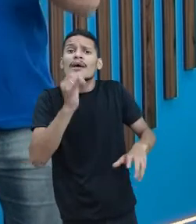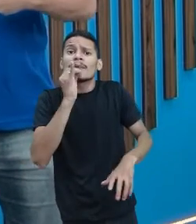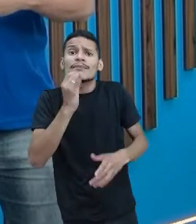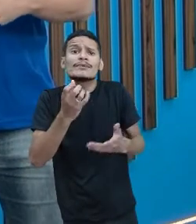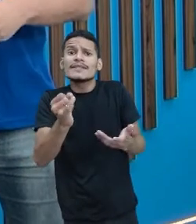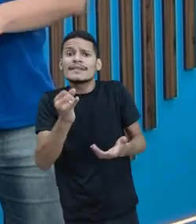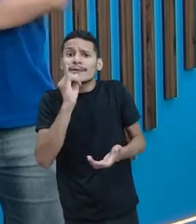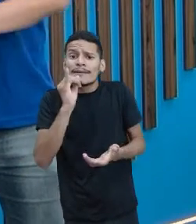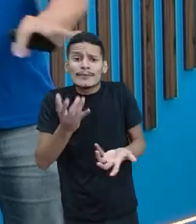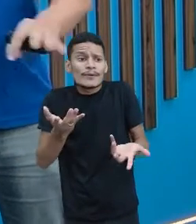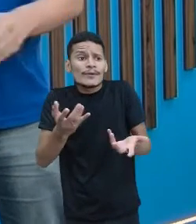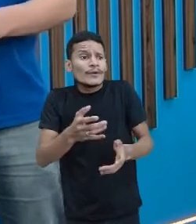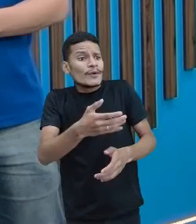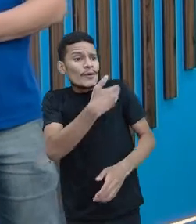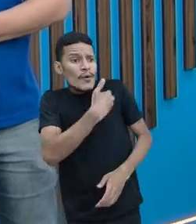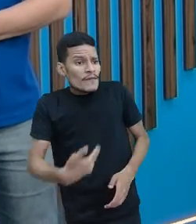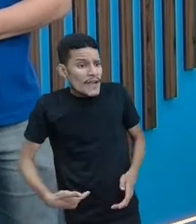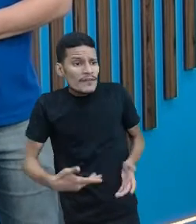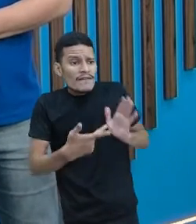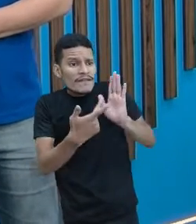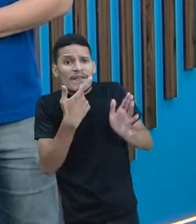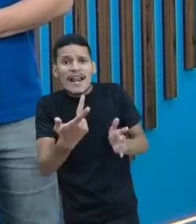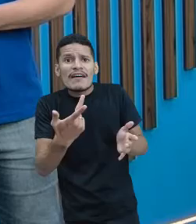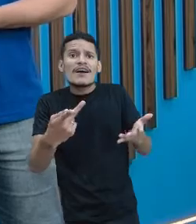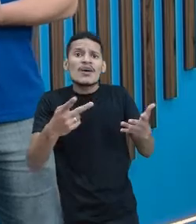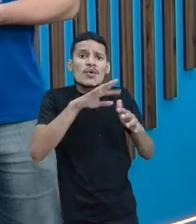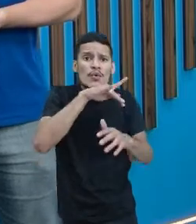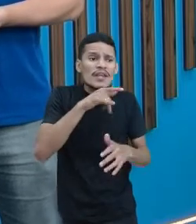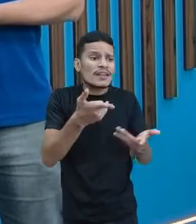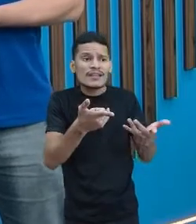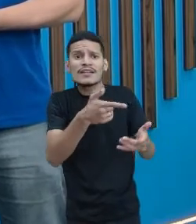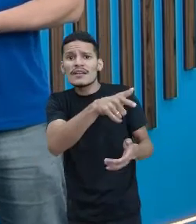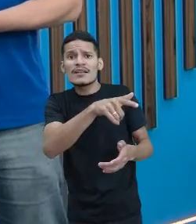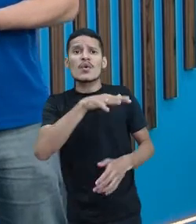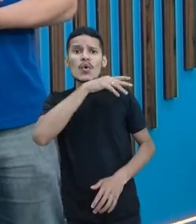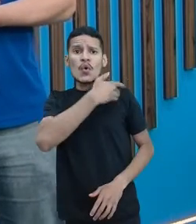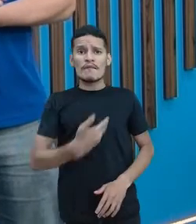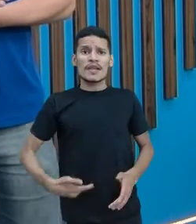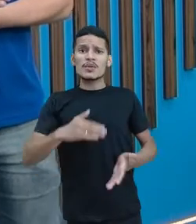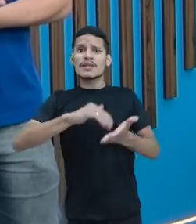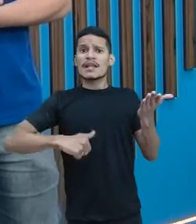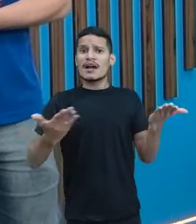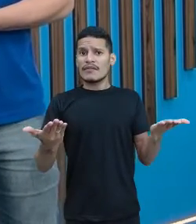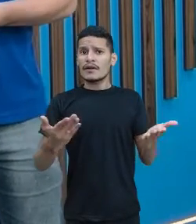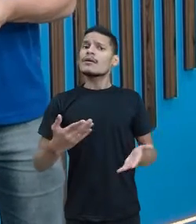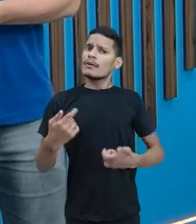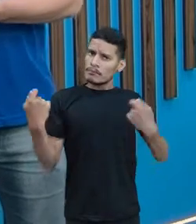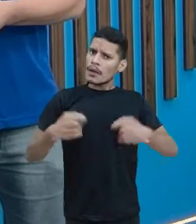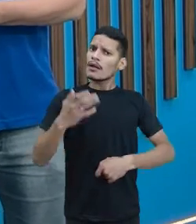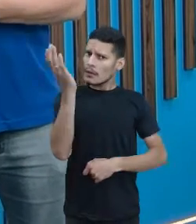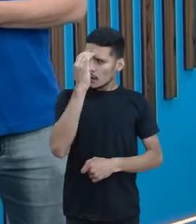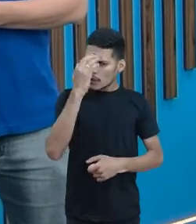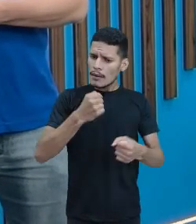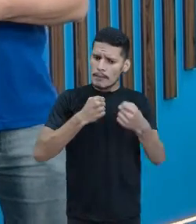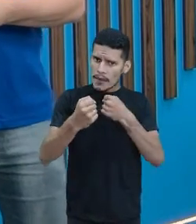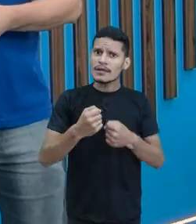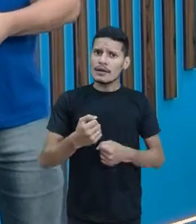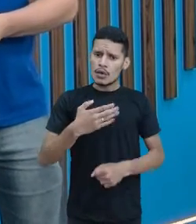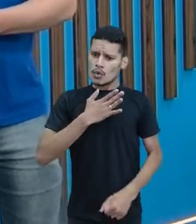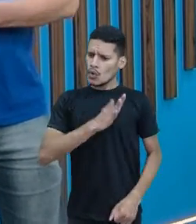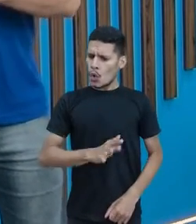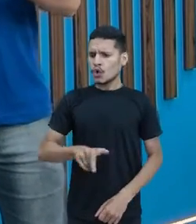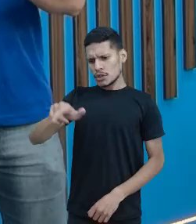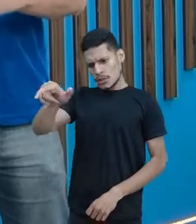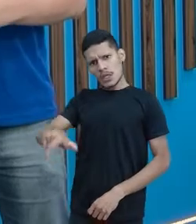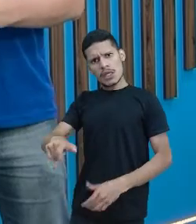que desagradavam ao governo ele mandava tirar? Sabe? Então a gente precisa entender a importância da imprensa. A gente pode até não gostar daquilo que ele